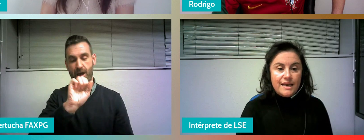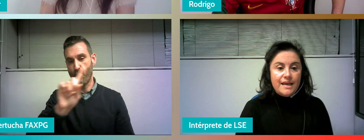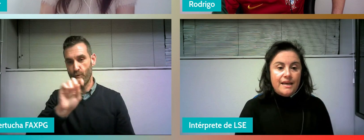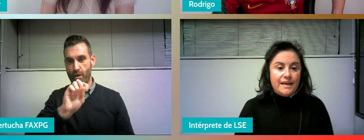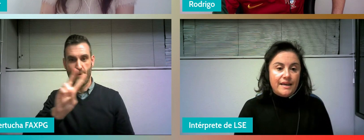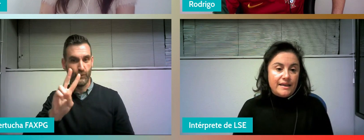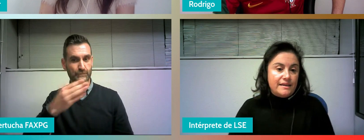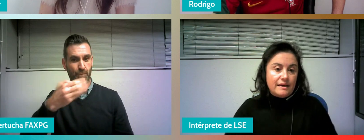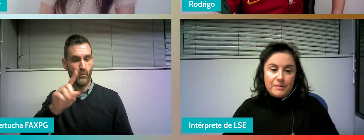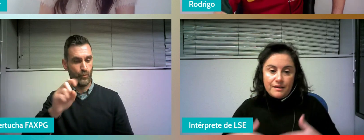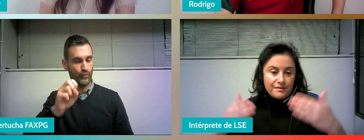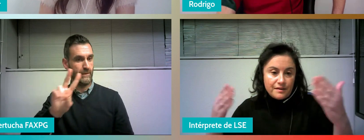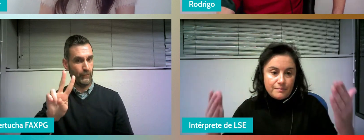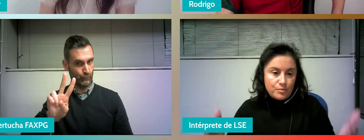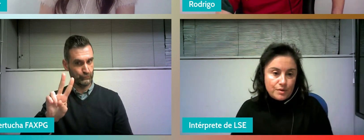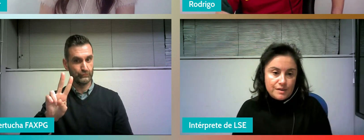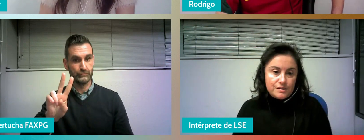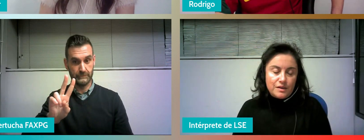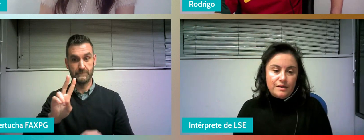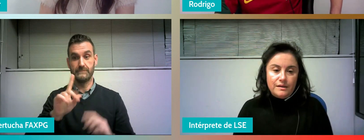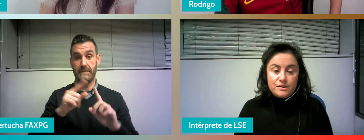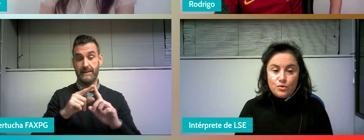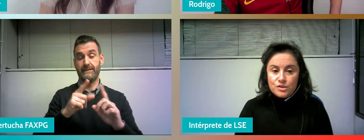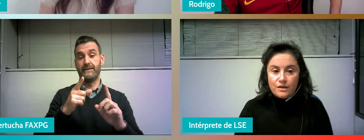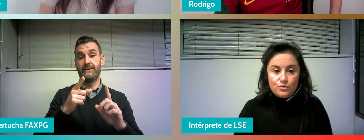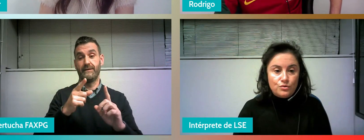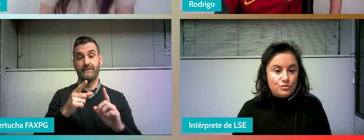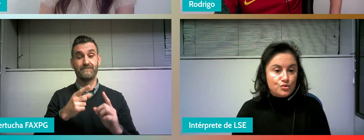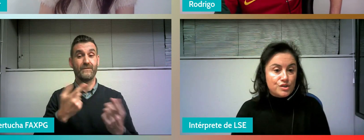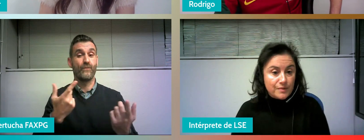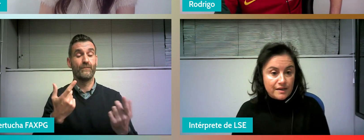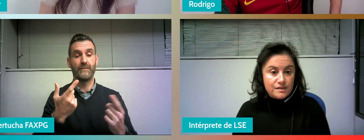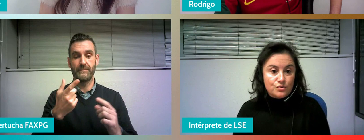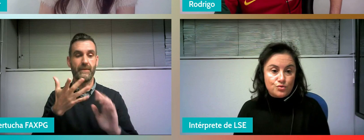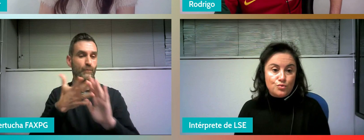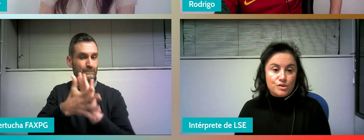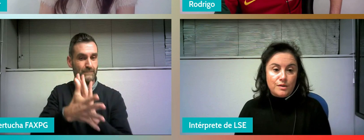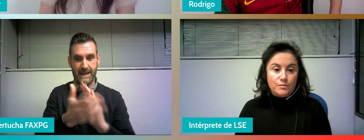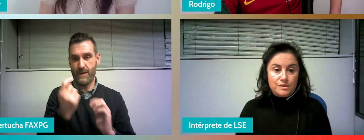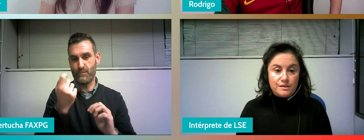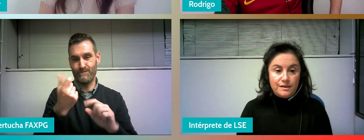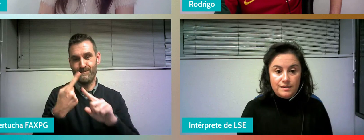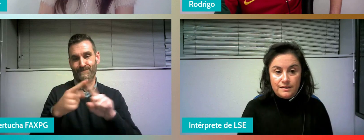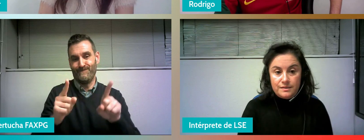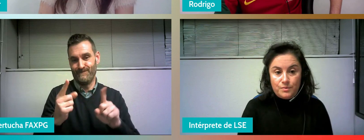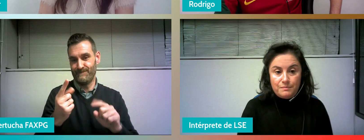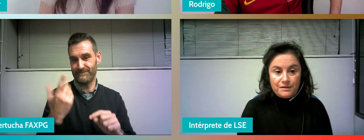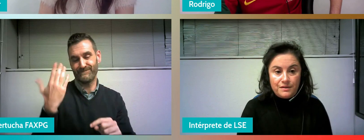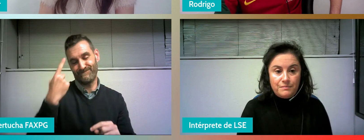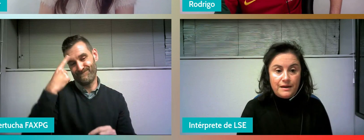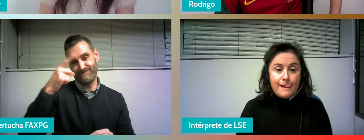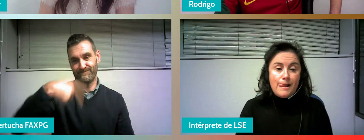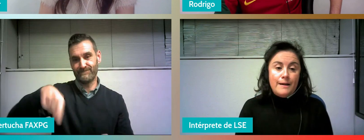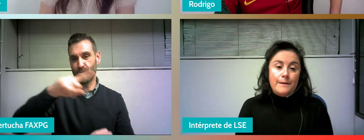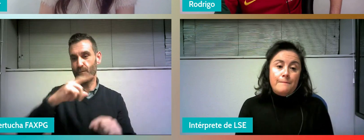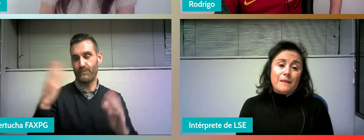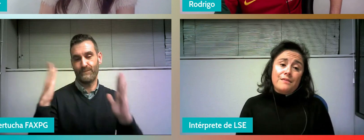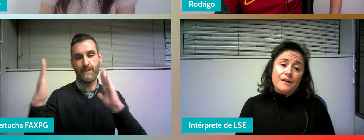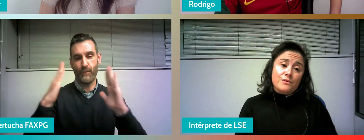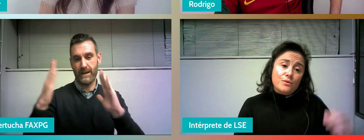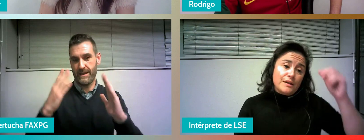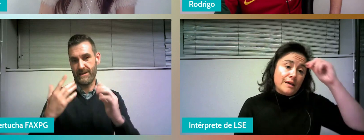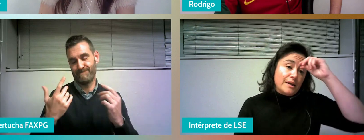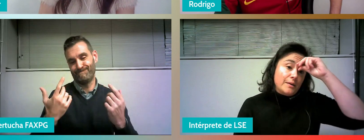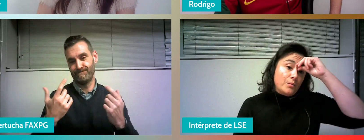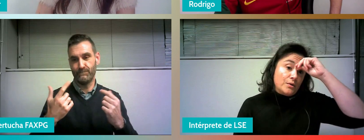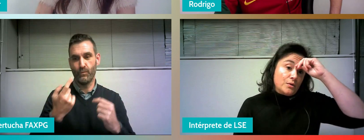www.fafcclxpc.es, e aí aparece, pois, desglosado todos os niveis dos cursos de linguas que se pode participar. É